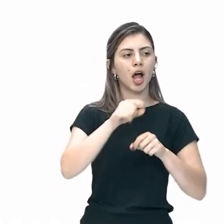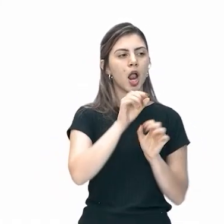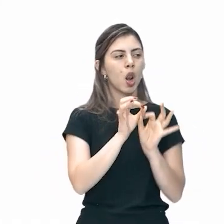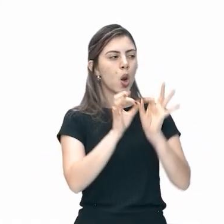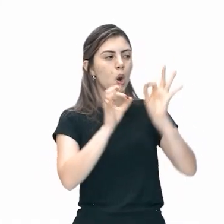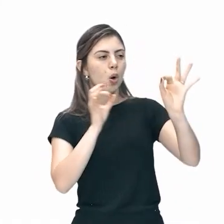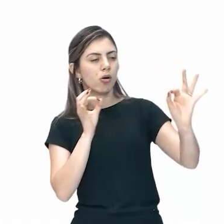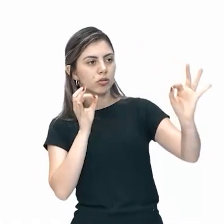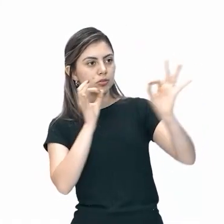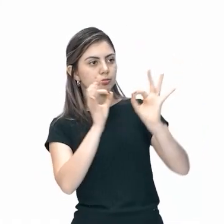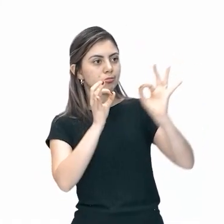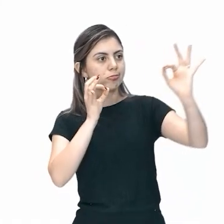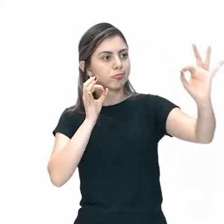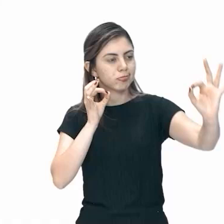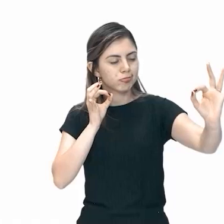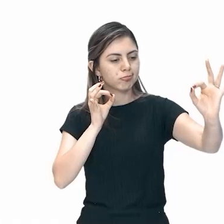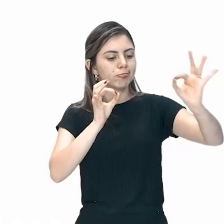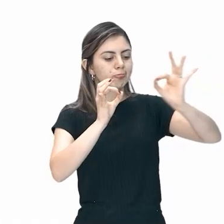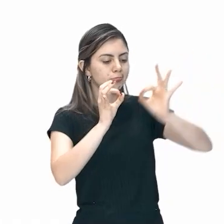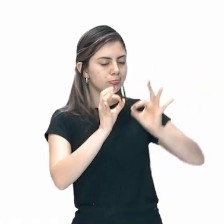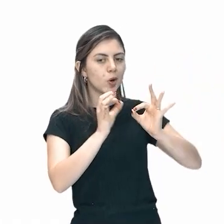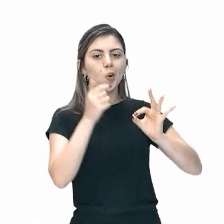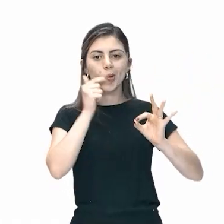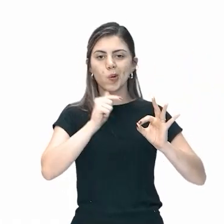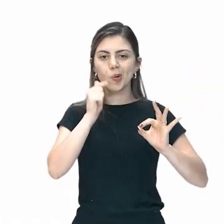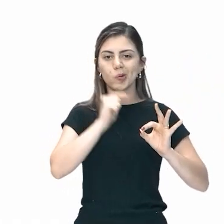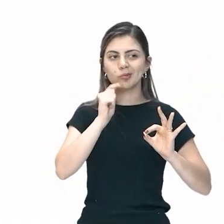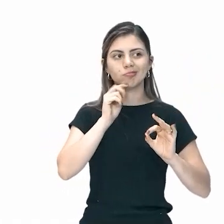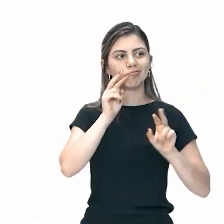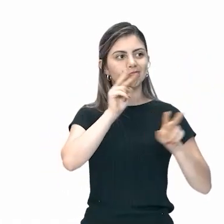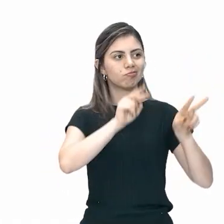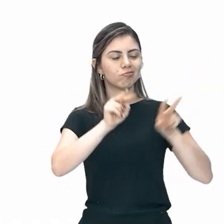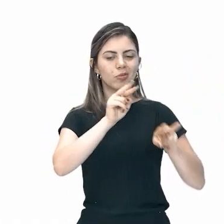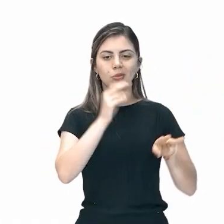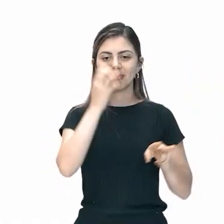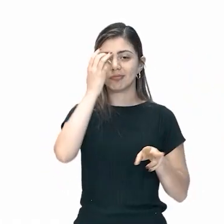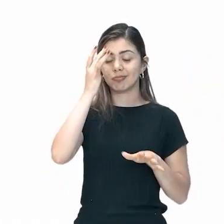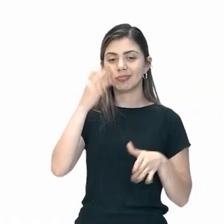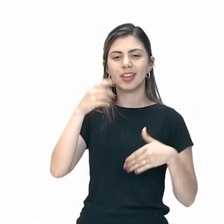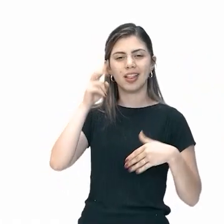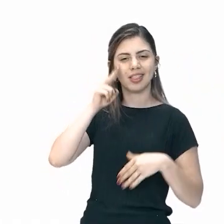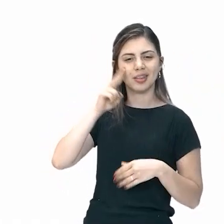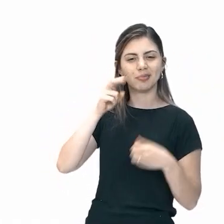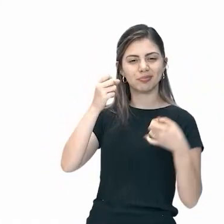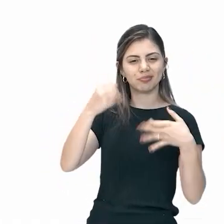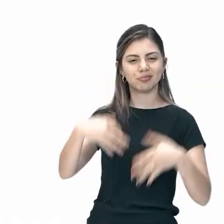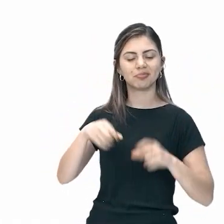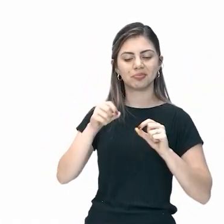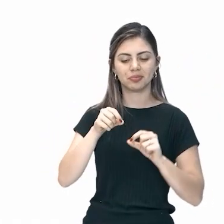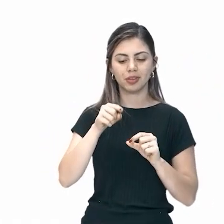longe ou em objetos que estão mais próximos. Eu não te falei que o cristalino é uma lente